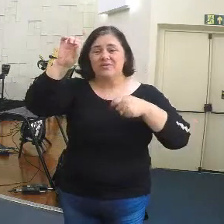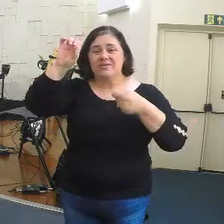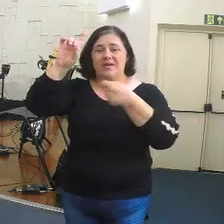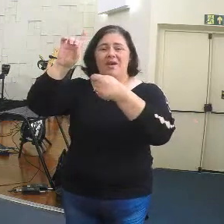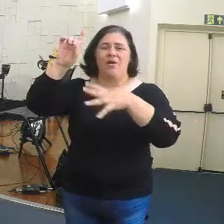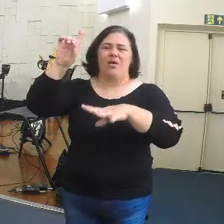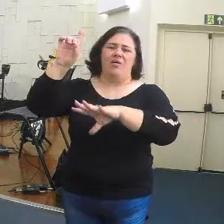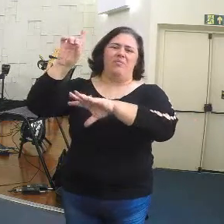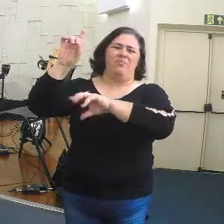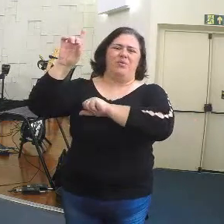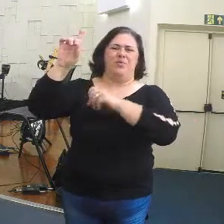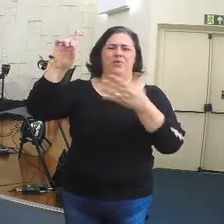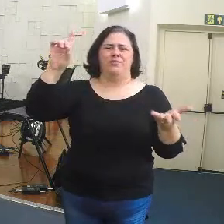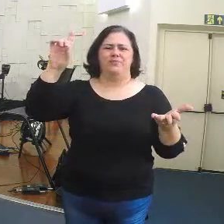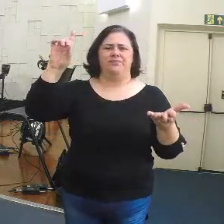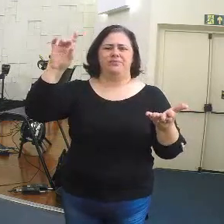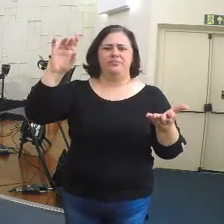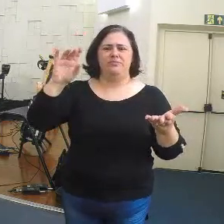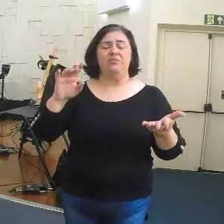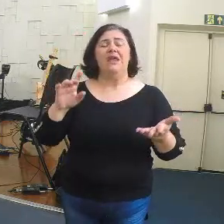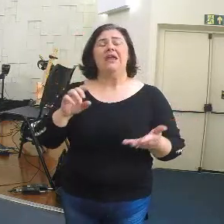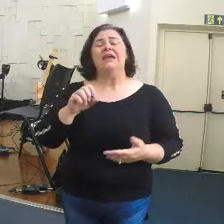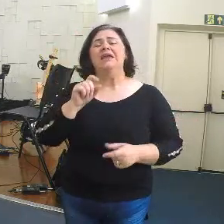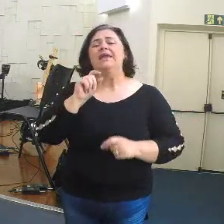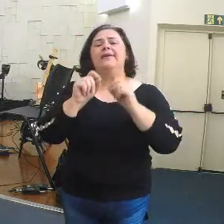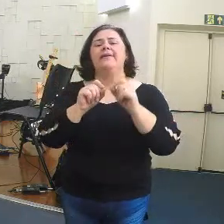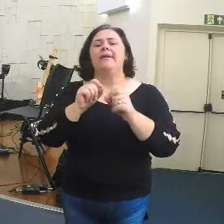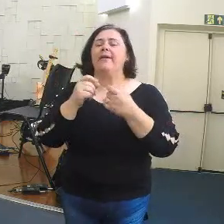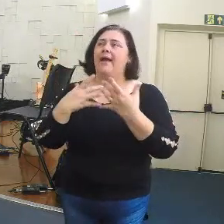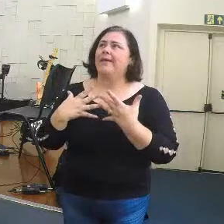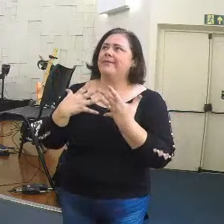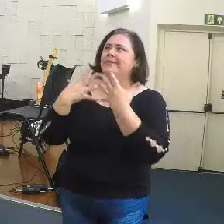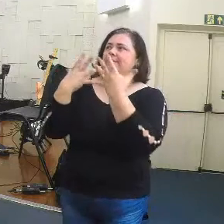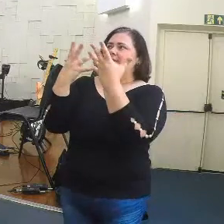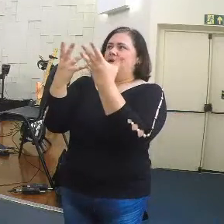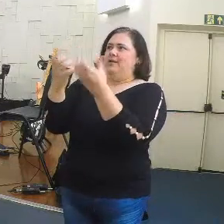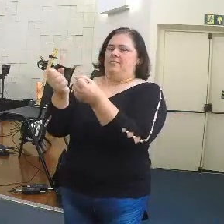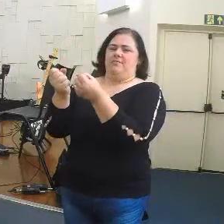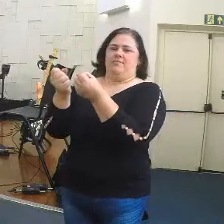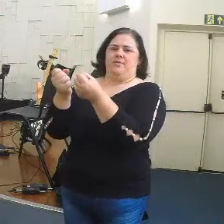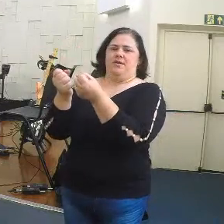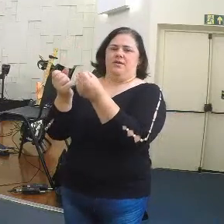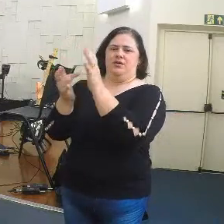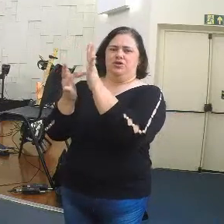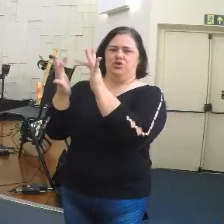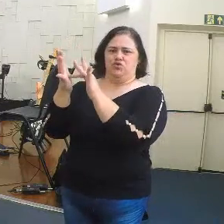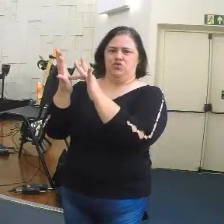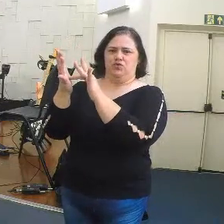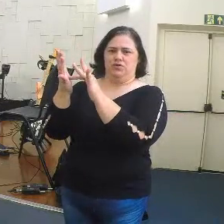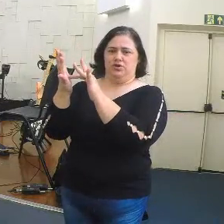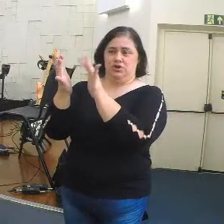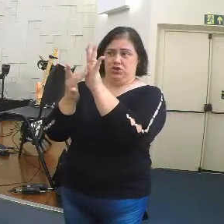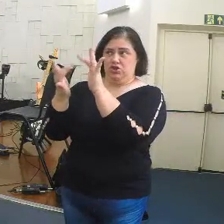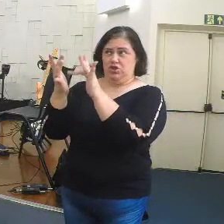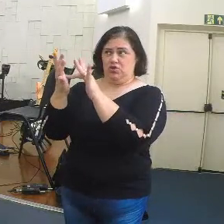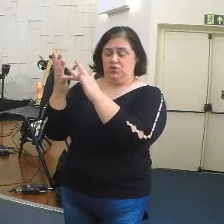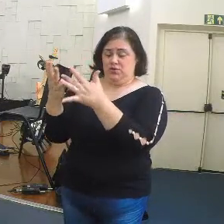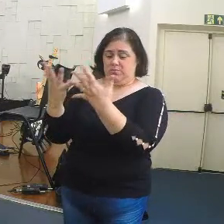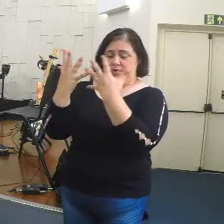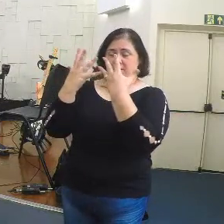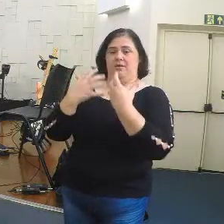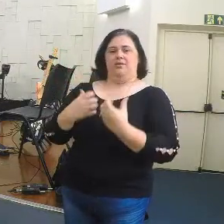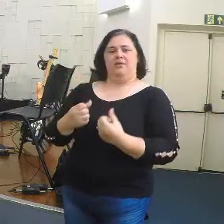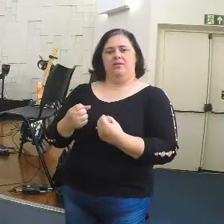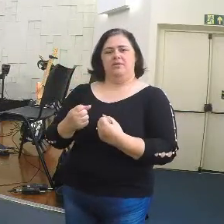permanece em Deus e Deus nele. Meus irmãos, eu confesso que durante a semana eu precisei